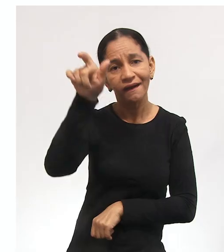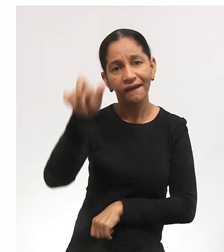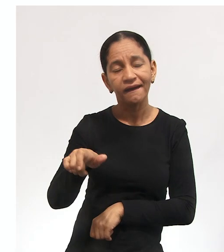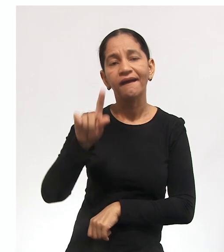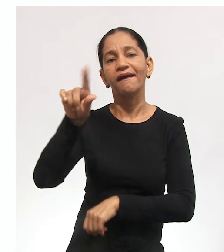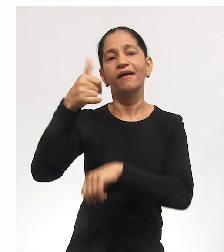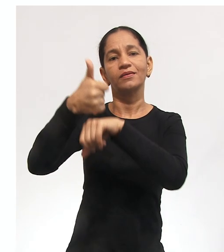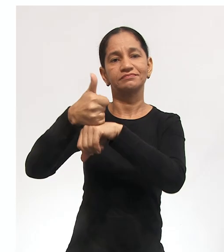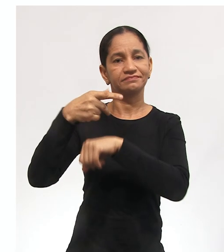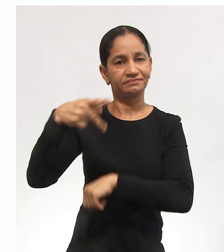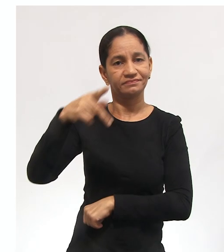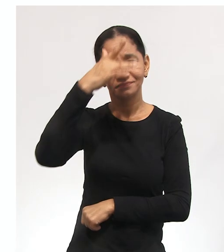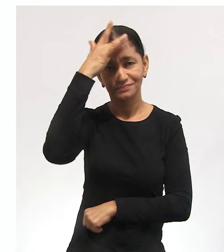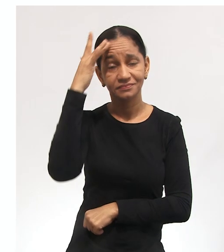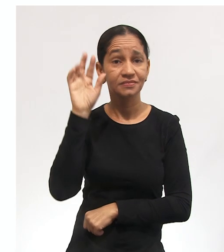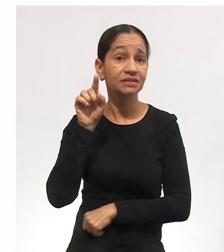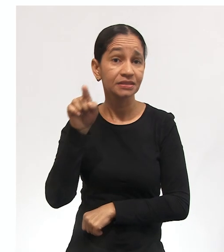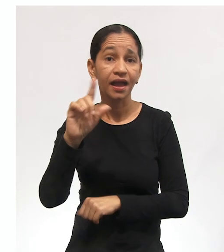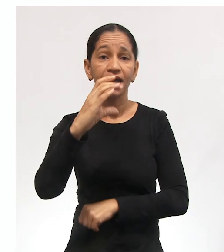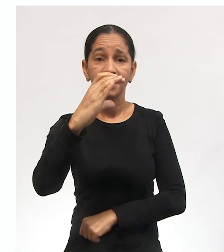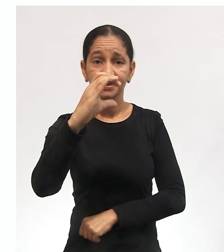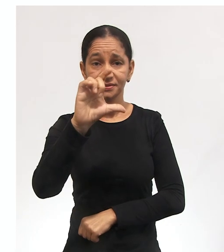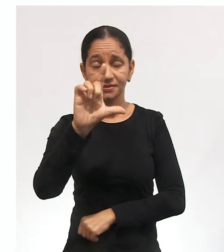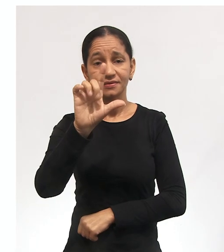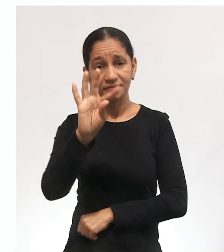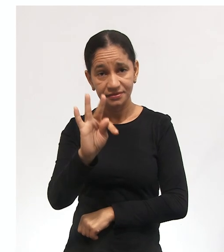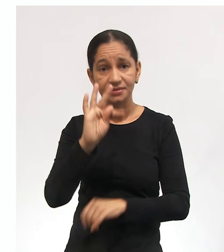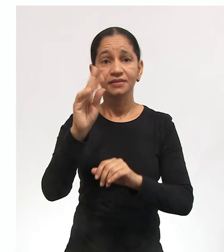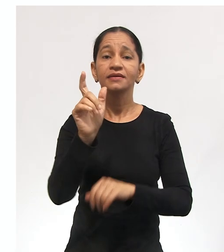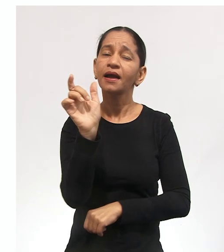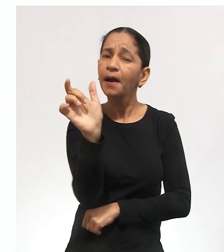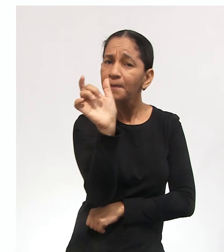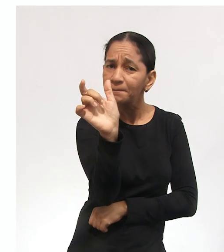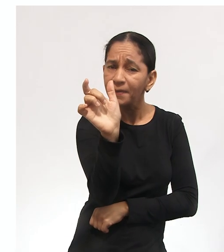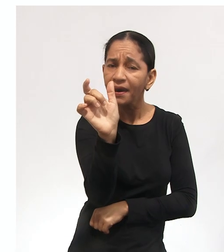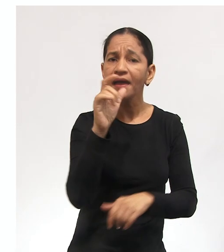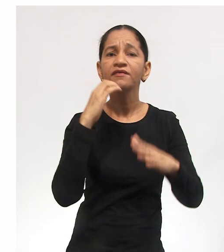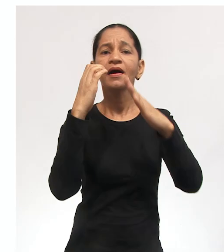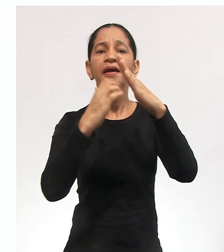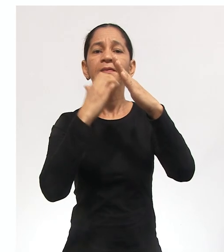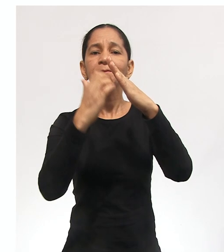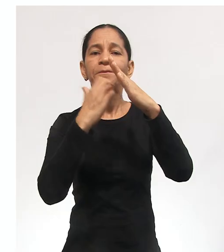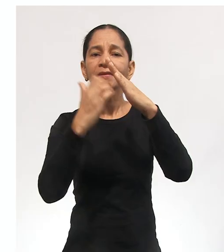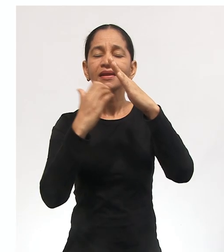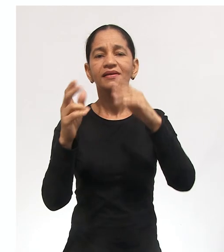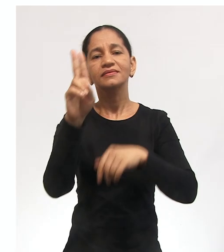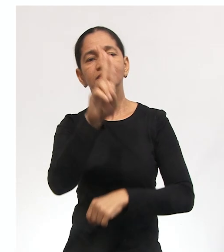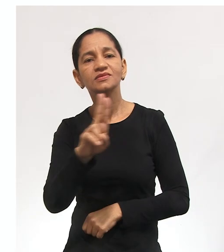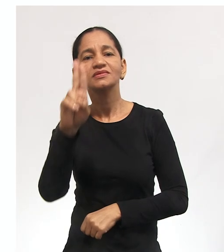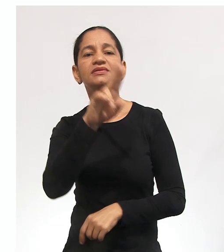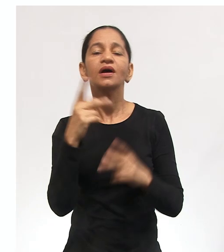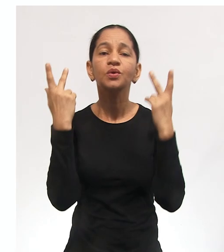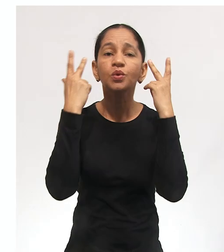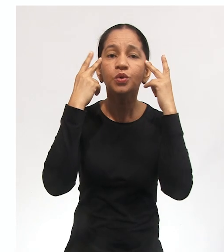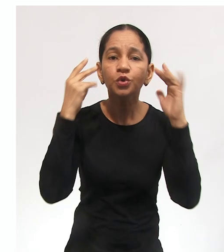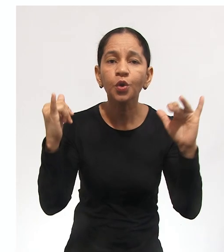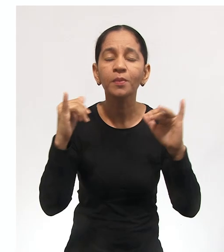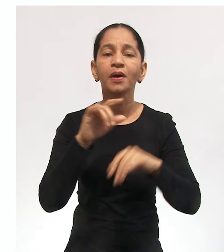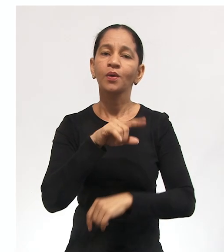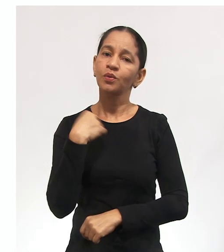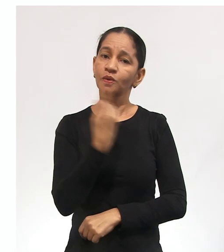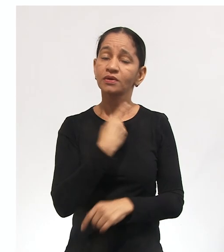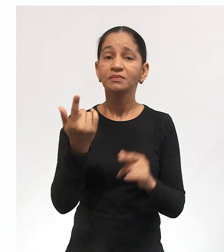considerado o empregador. Na CLT, o termo empresa é utilizado com o intuito